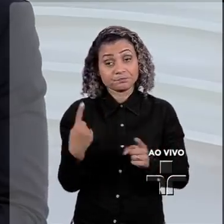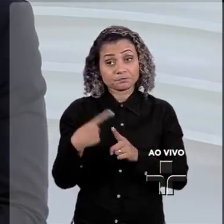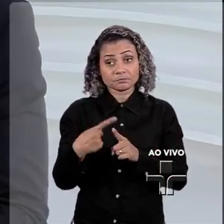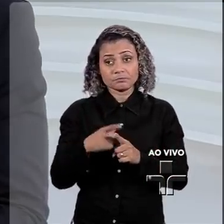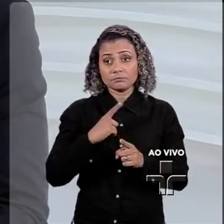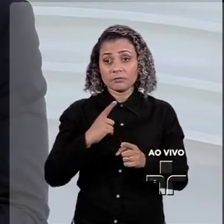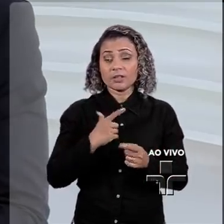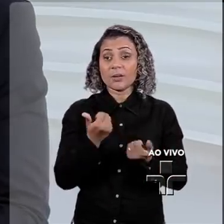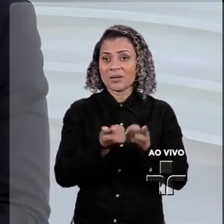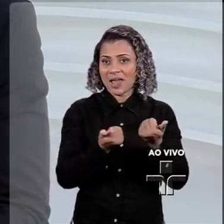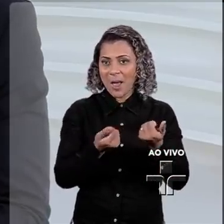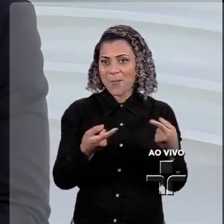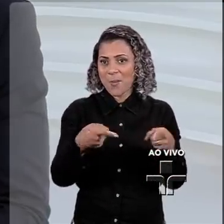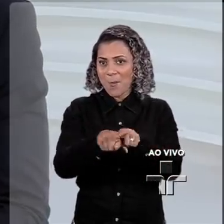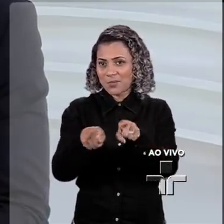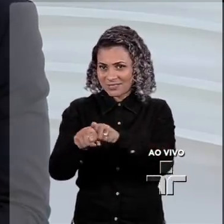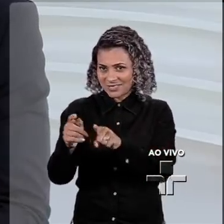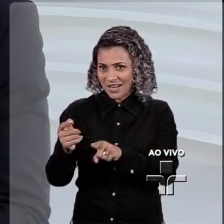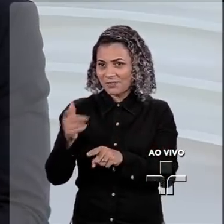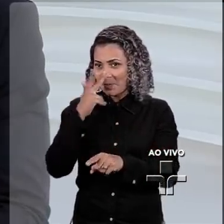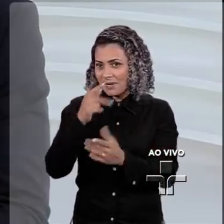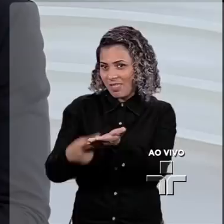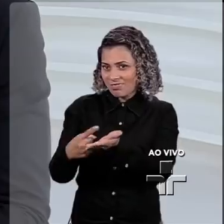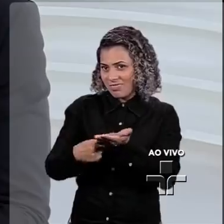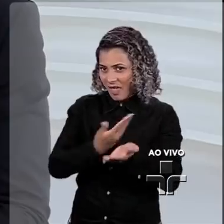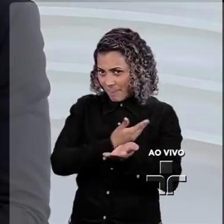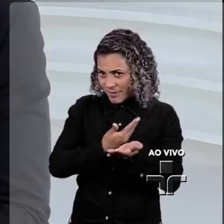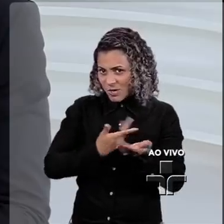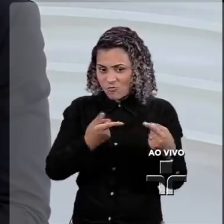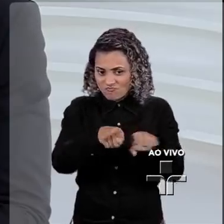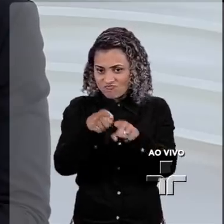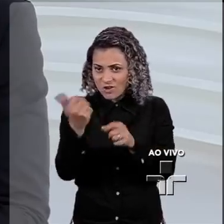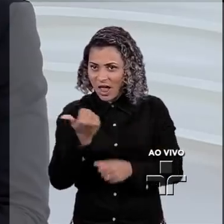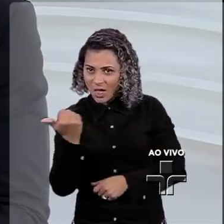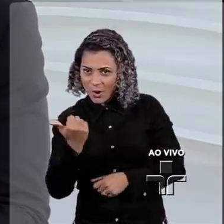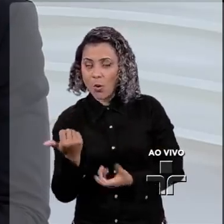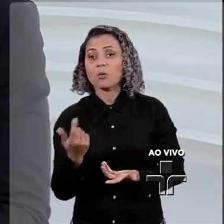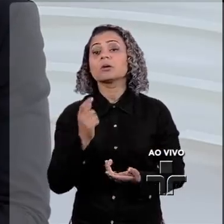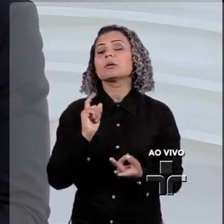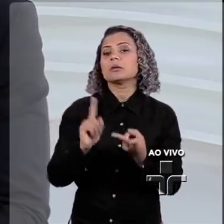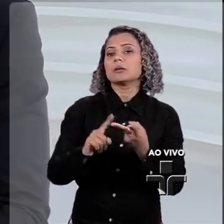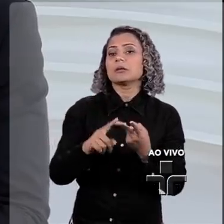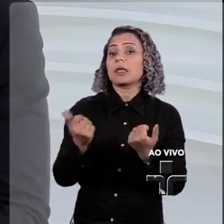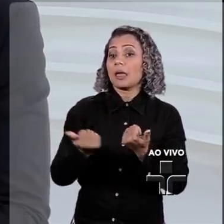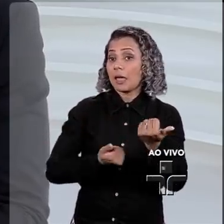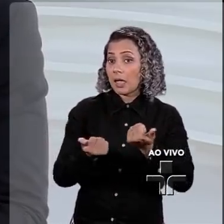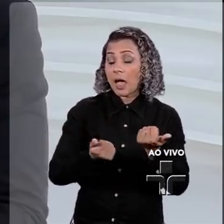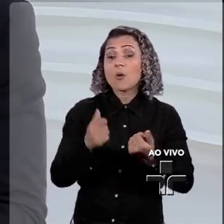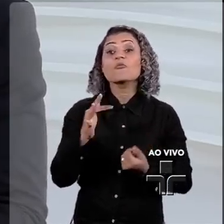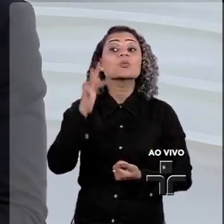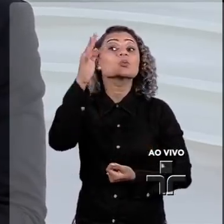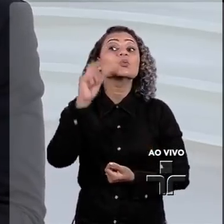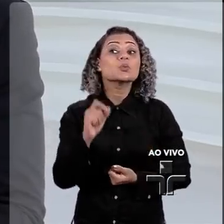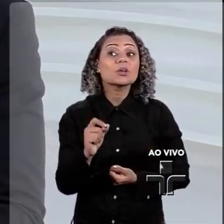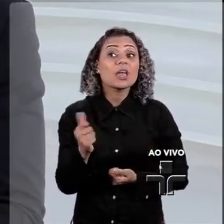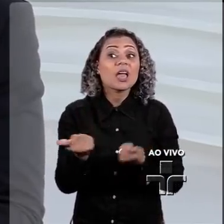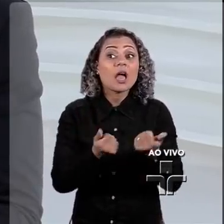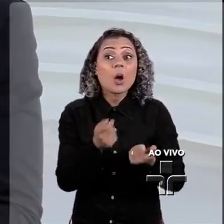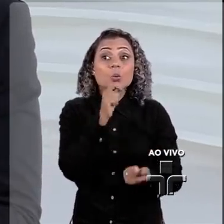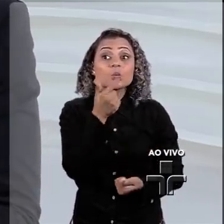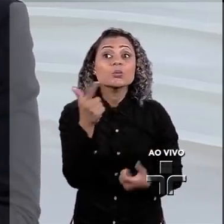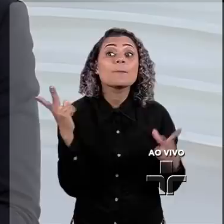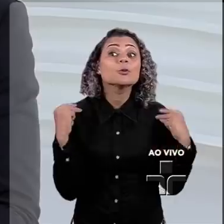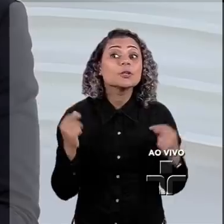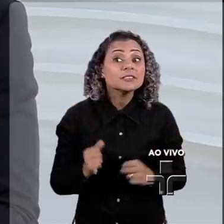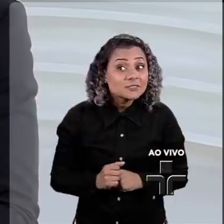carro compartilhado, praticamente uma realidade, o carro sem motorista, daqui a pouco vai ser uma realidade, e